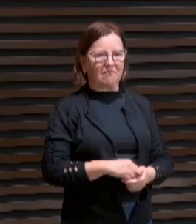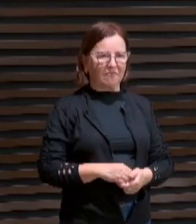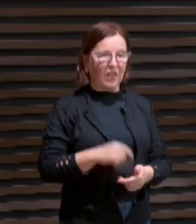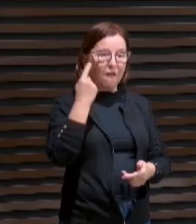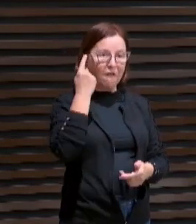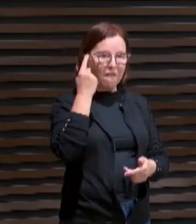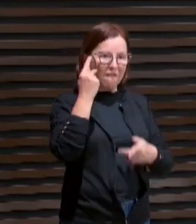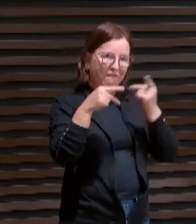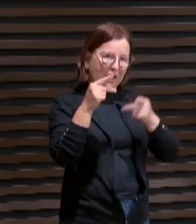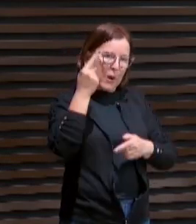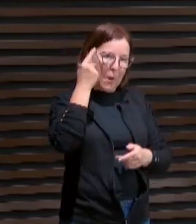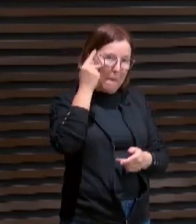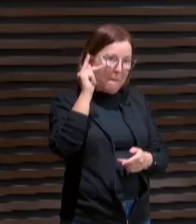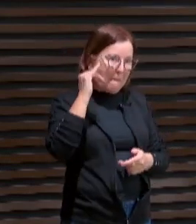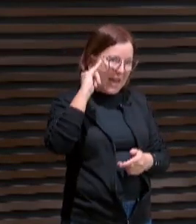Eu traí.